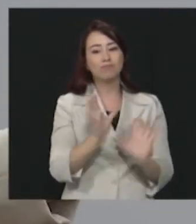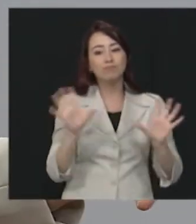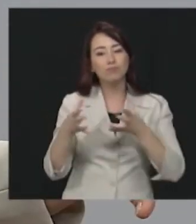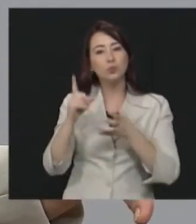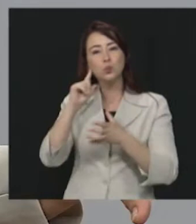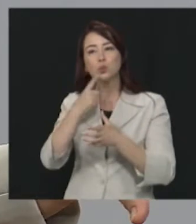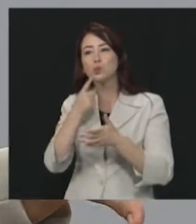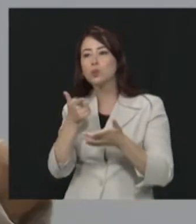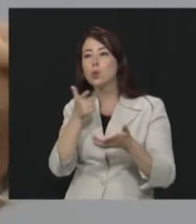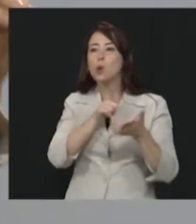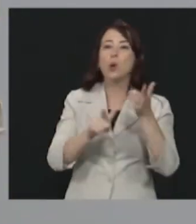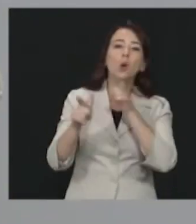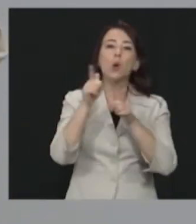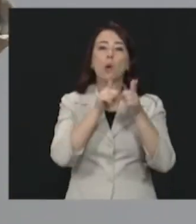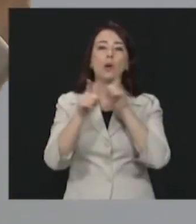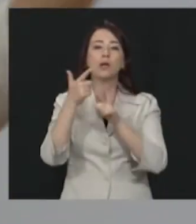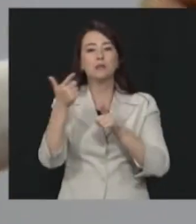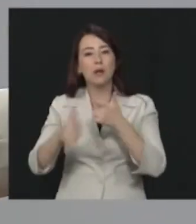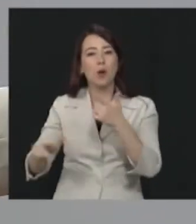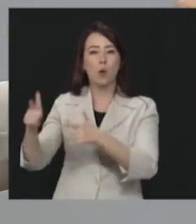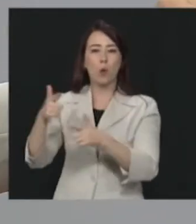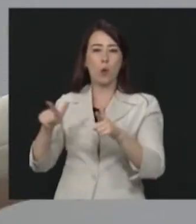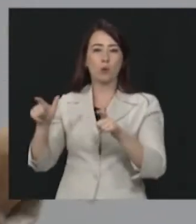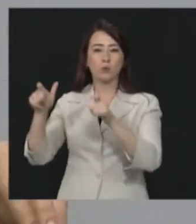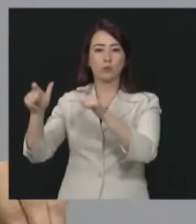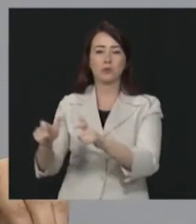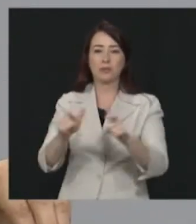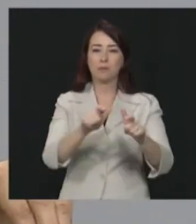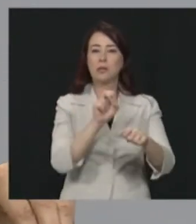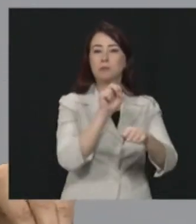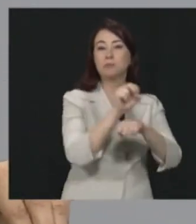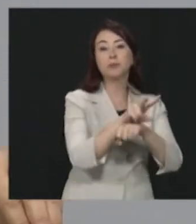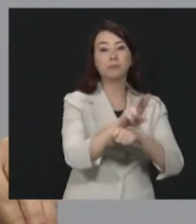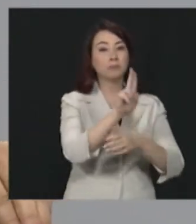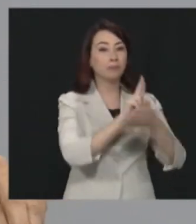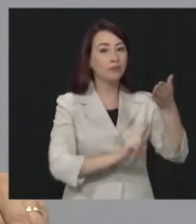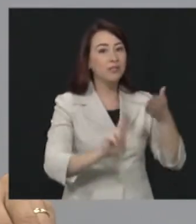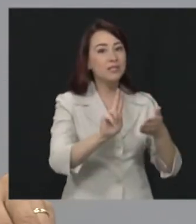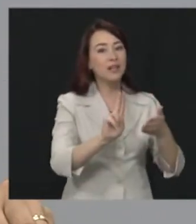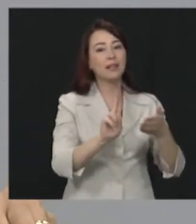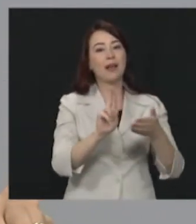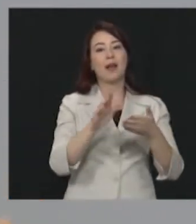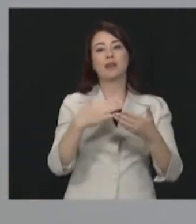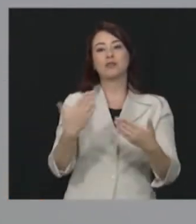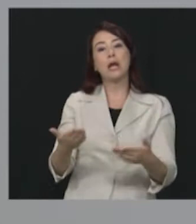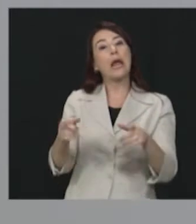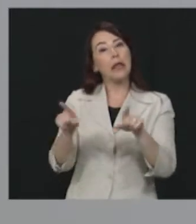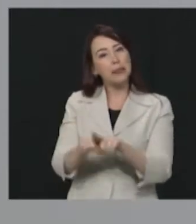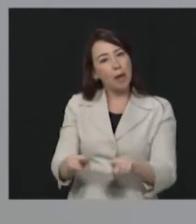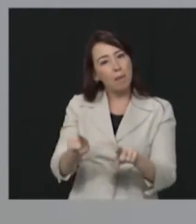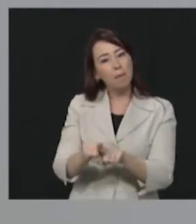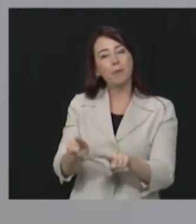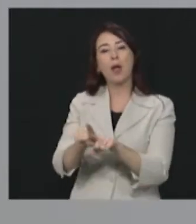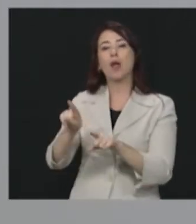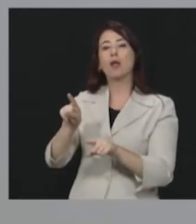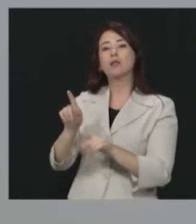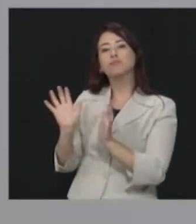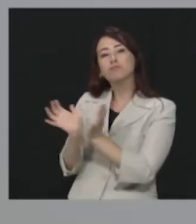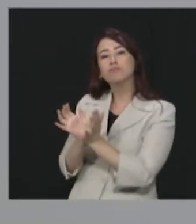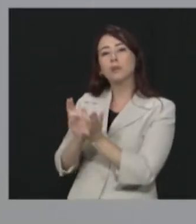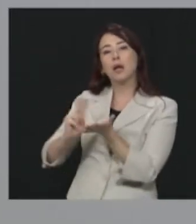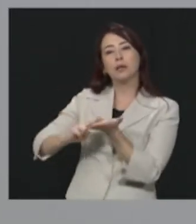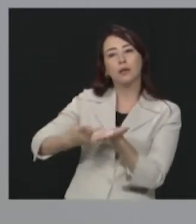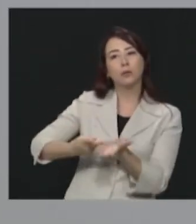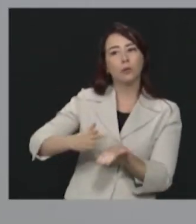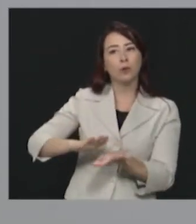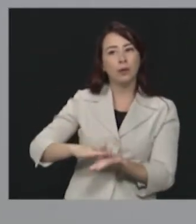outros espaços, espaços nas universidades, e os tradutores e intérpretes buscam a formação de